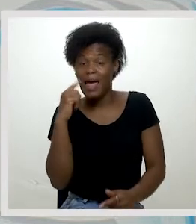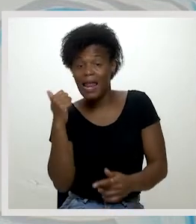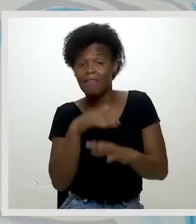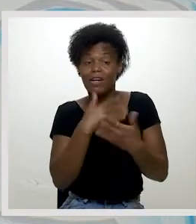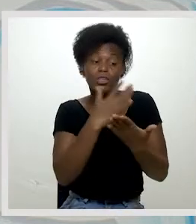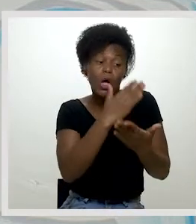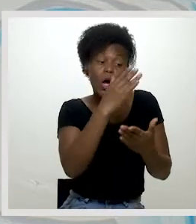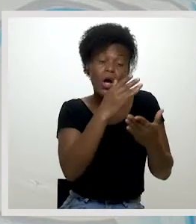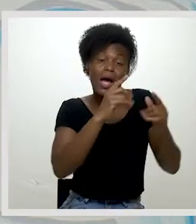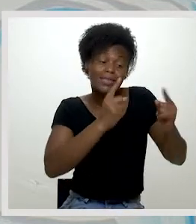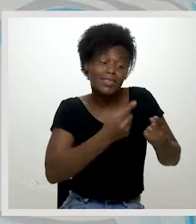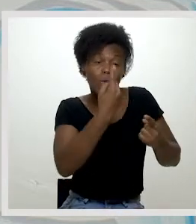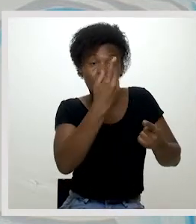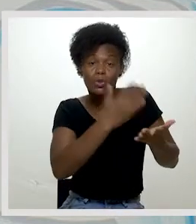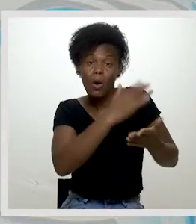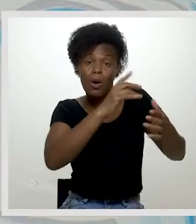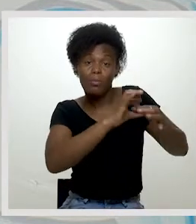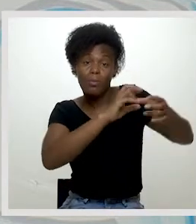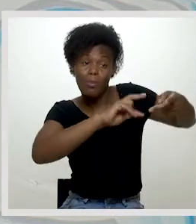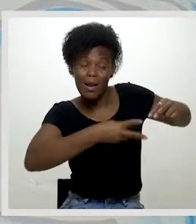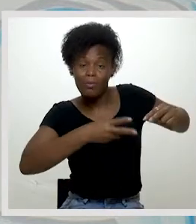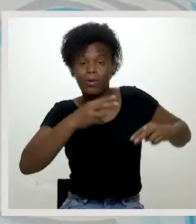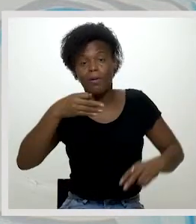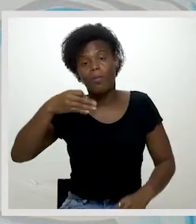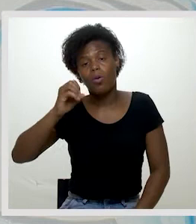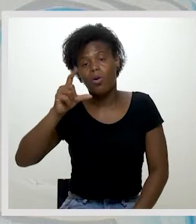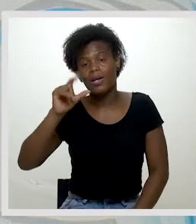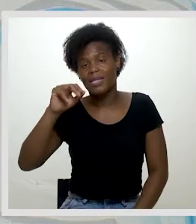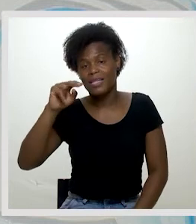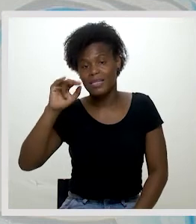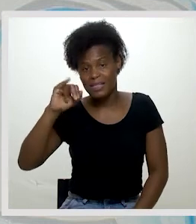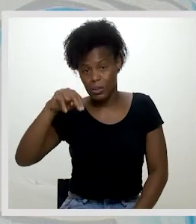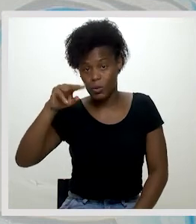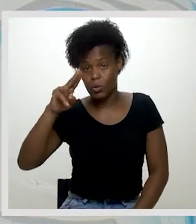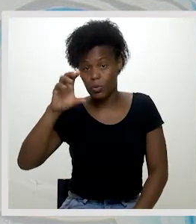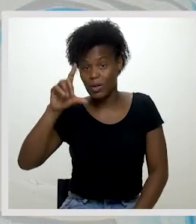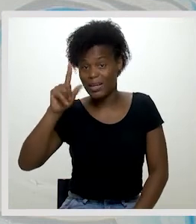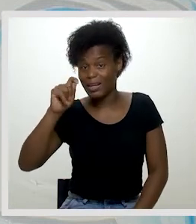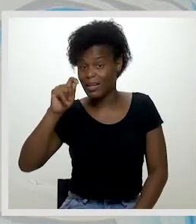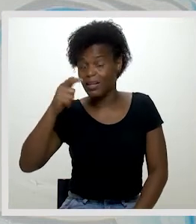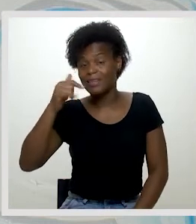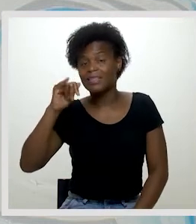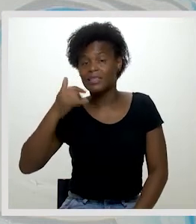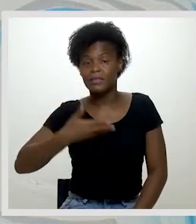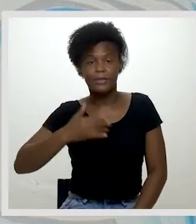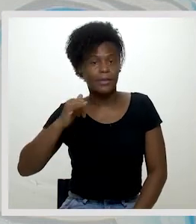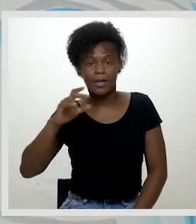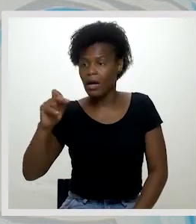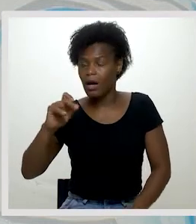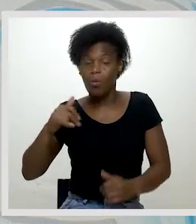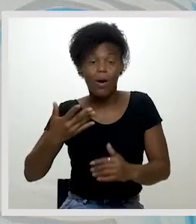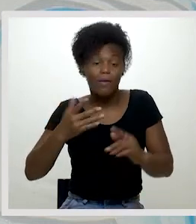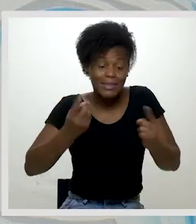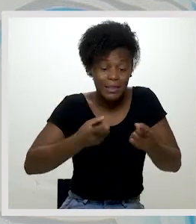só molécula polinucleotídica e, ao terminar a síntese dessa molécula, já não há mais síntese